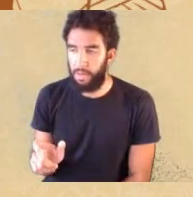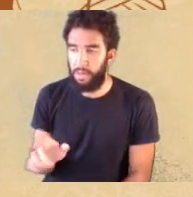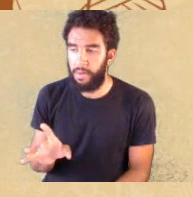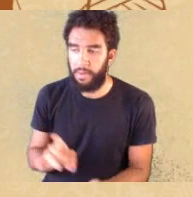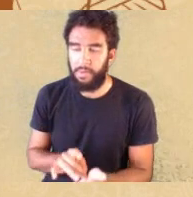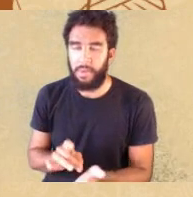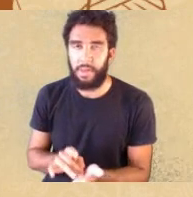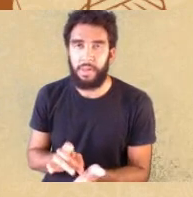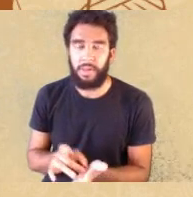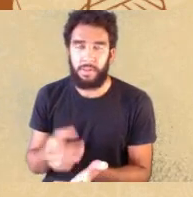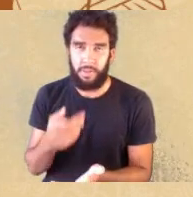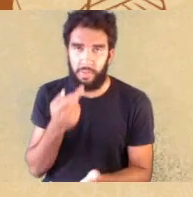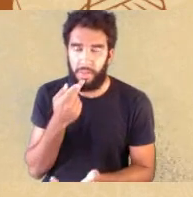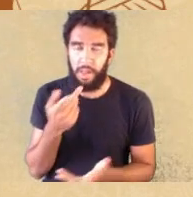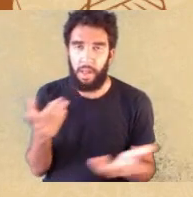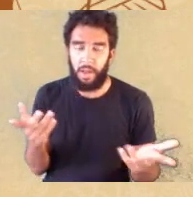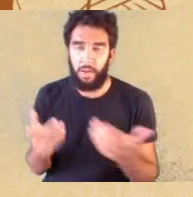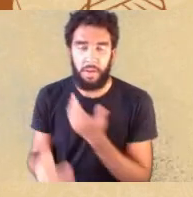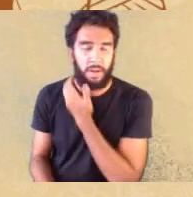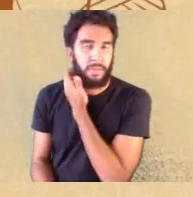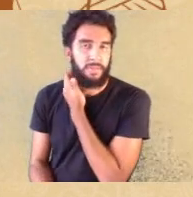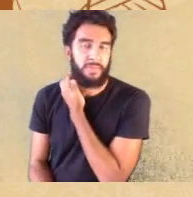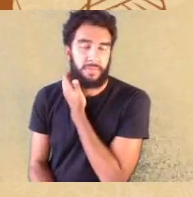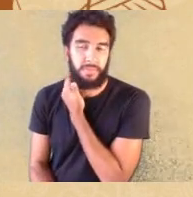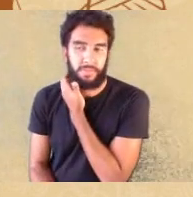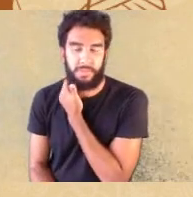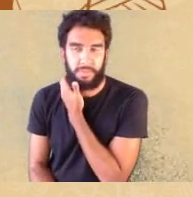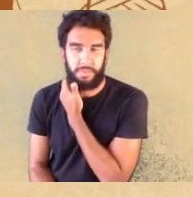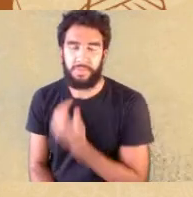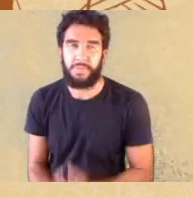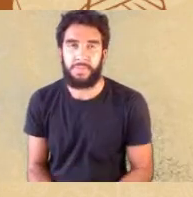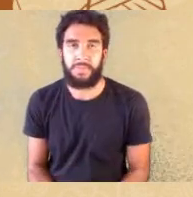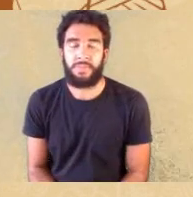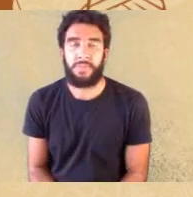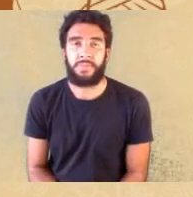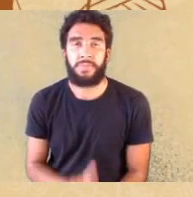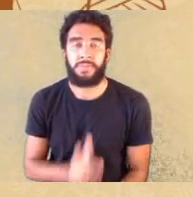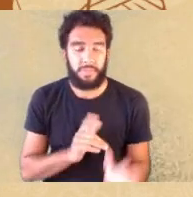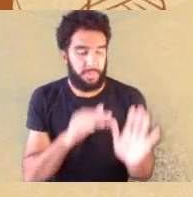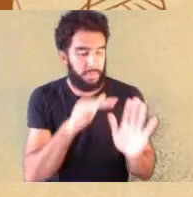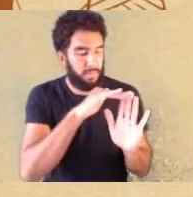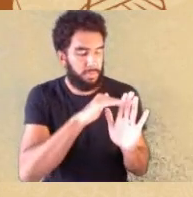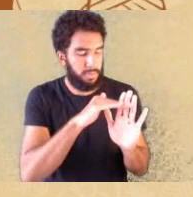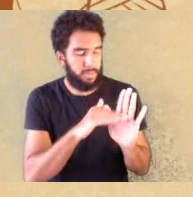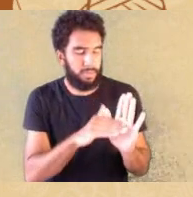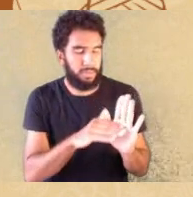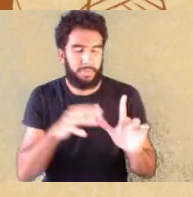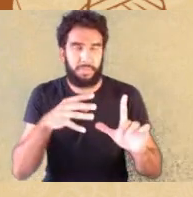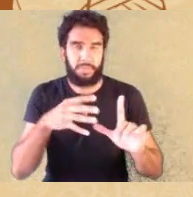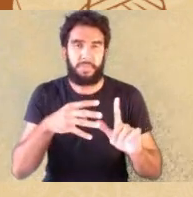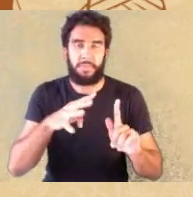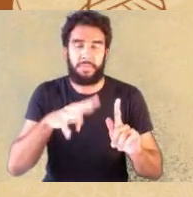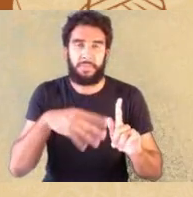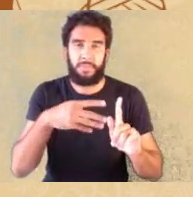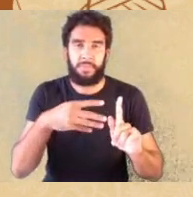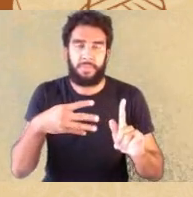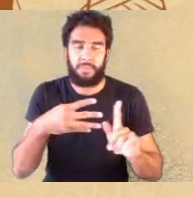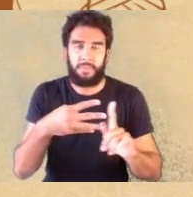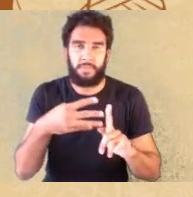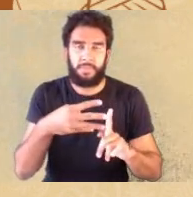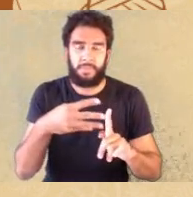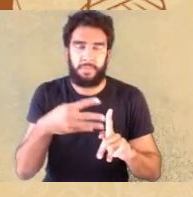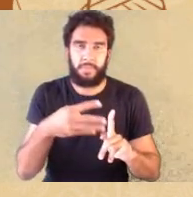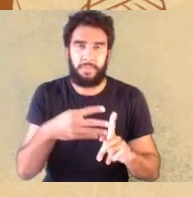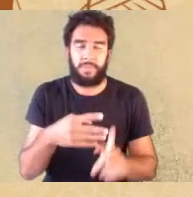A gente também aplicou os questionários, dentro dos grupos focais, no estudo piloto. E aí nós vimos o